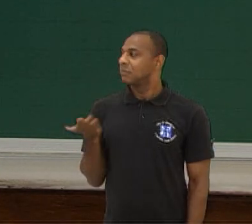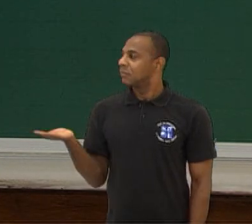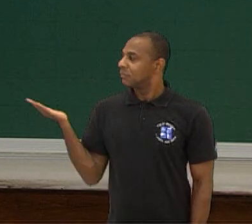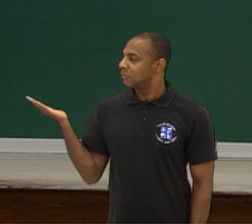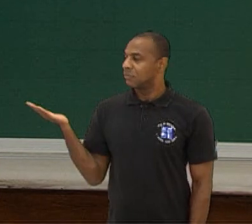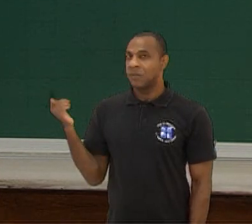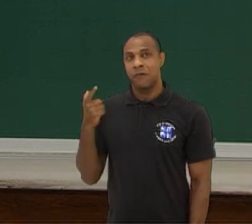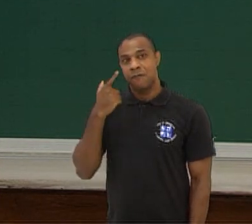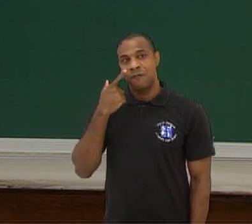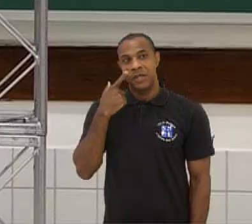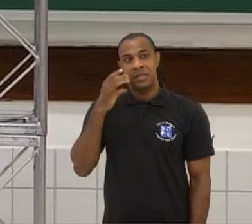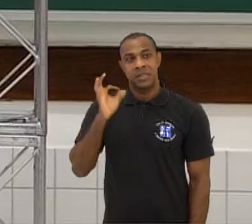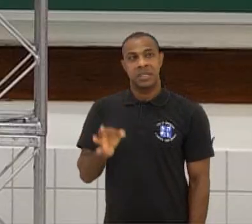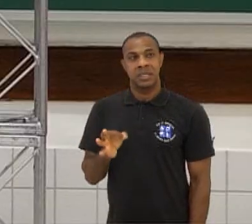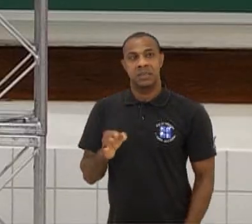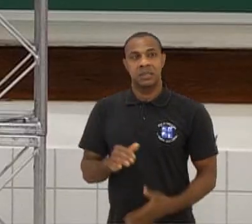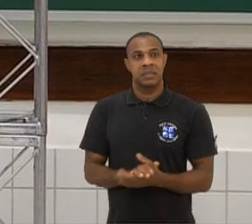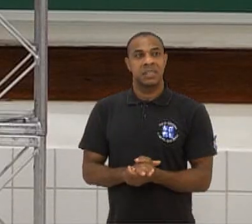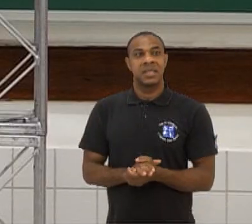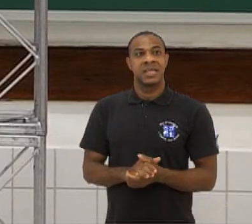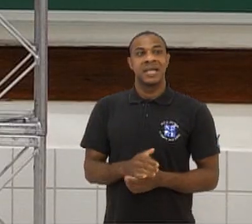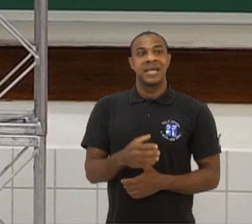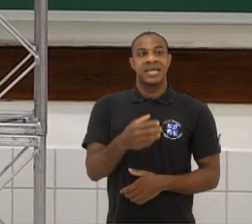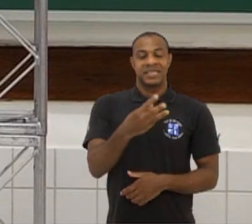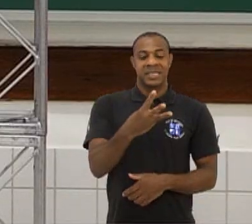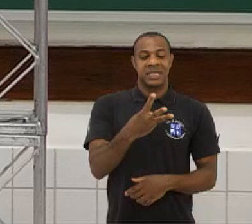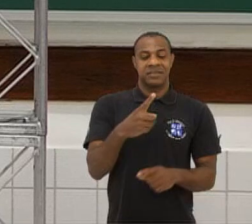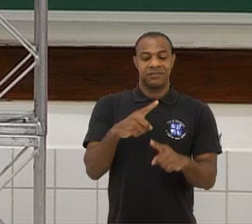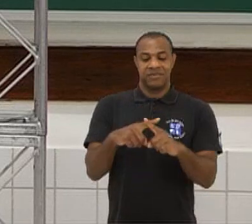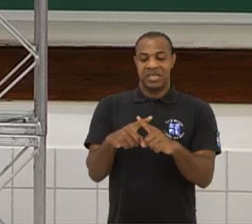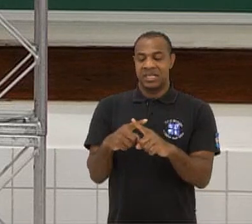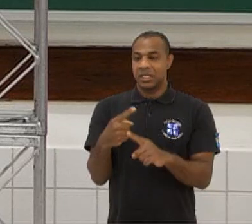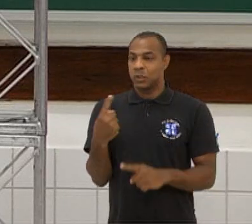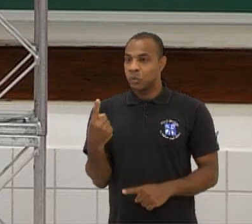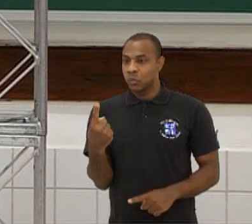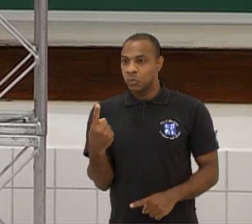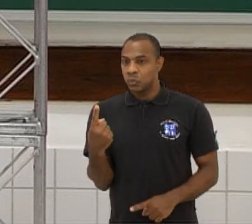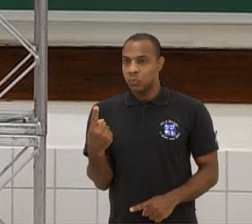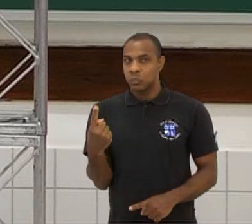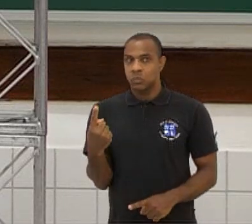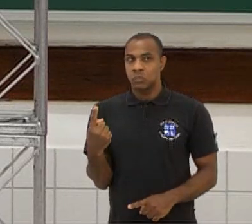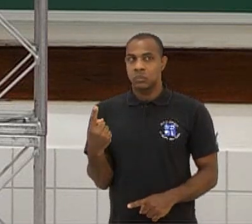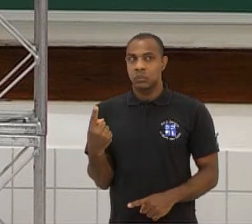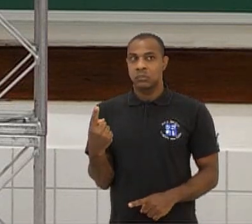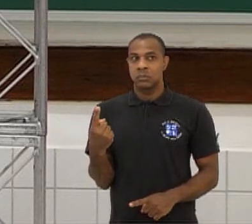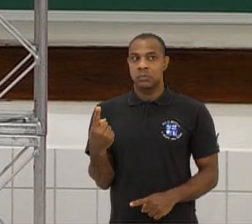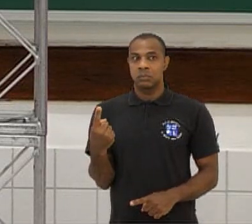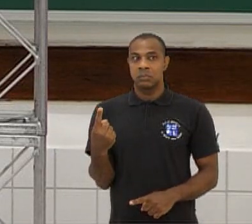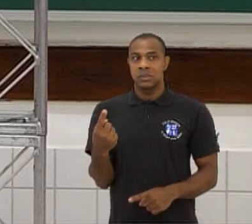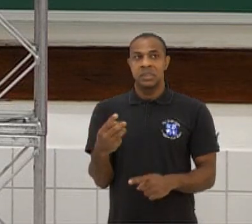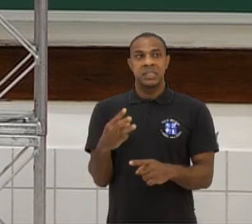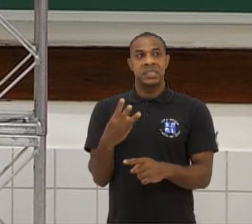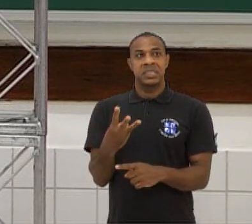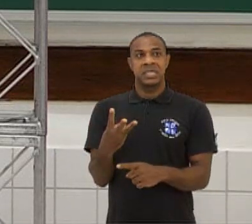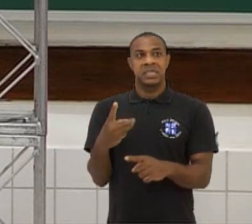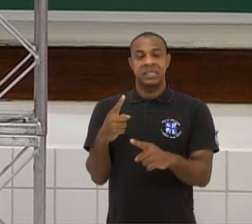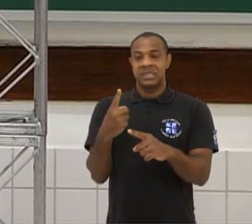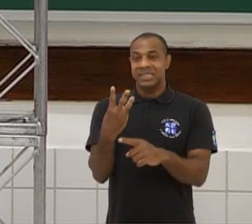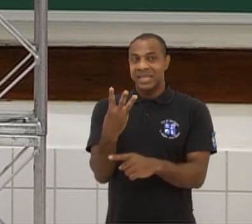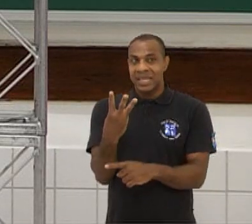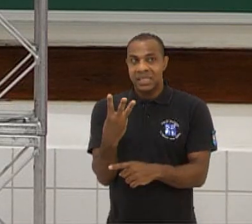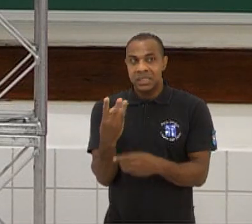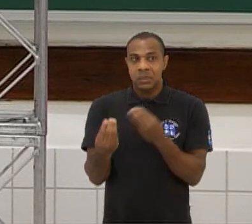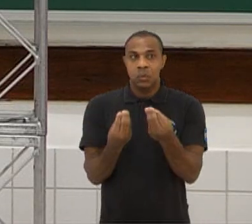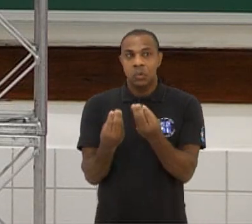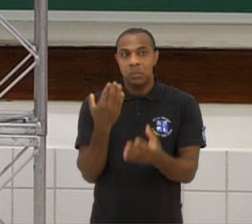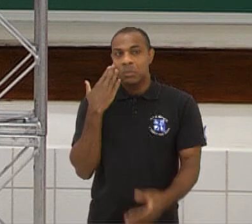Não, professora. 3 vezes 1 é 3, com mais 5 é 8. Isso mesmo. Então,